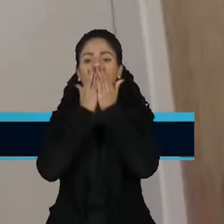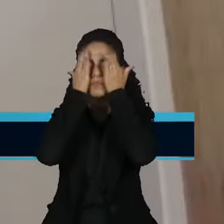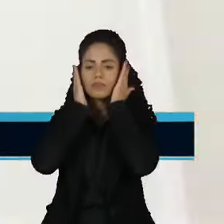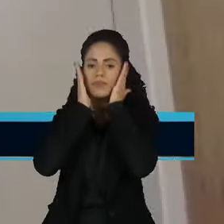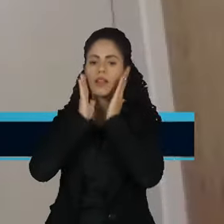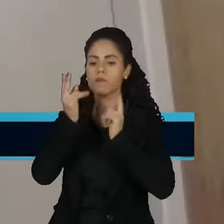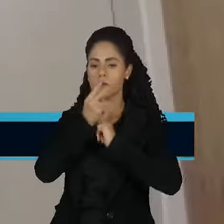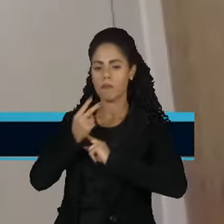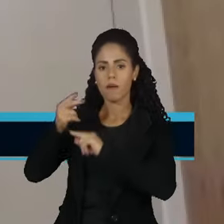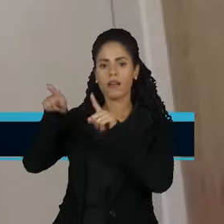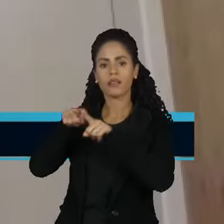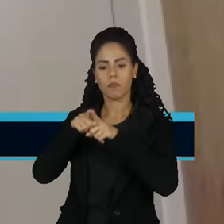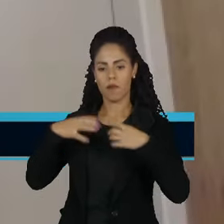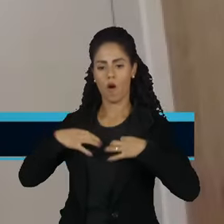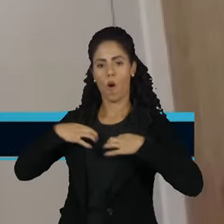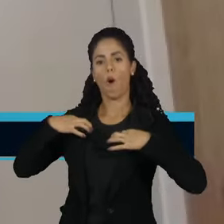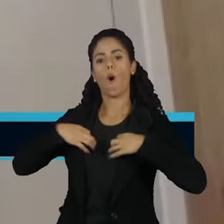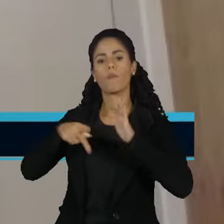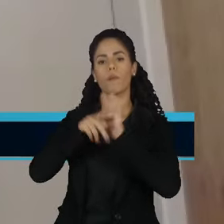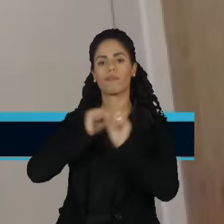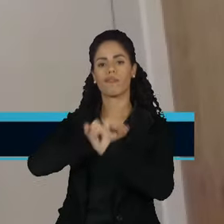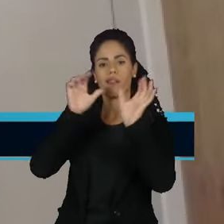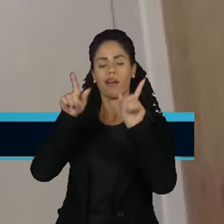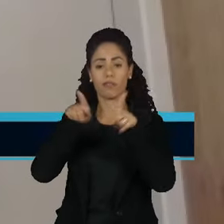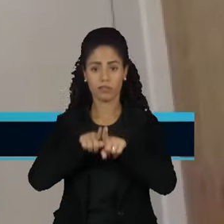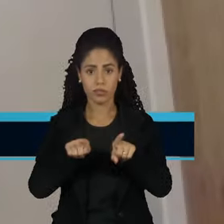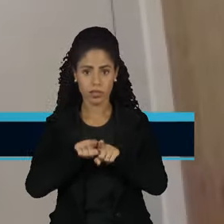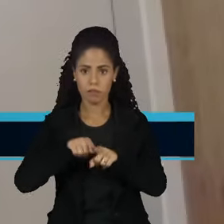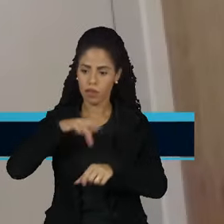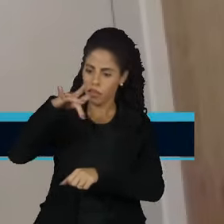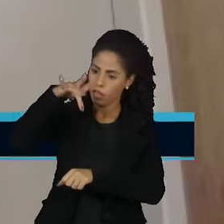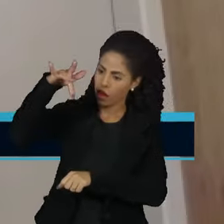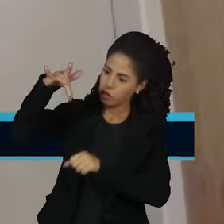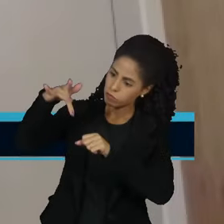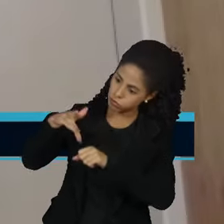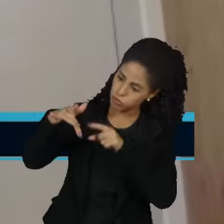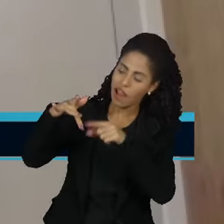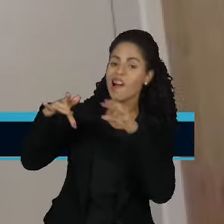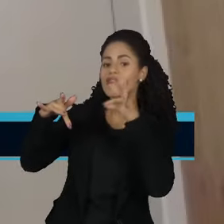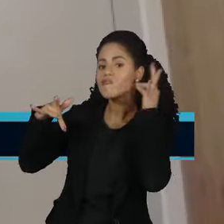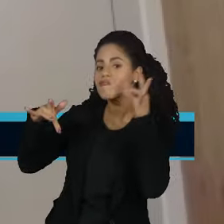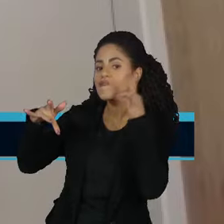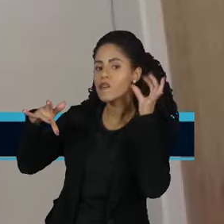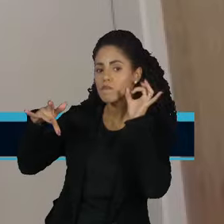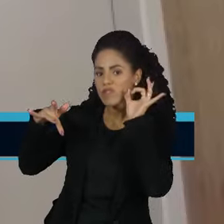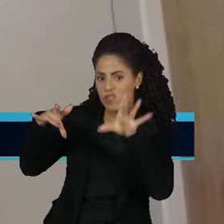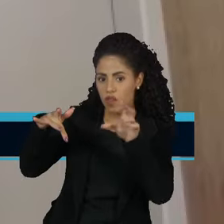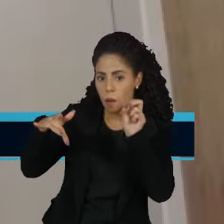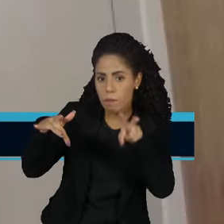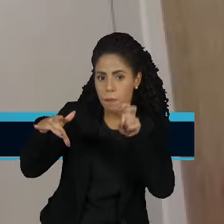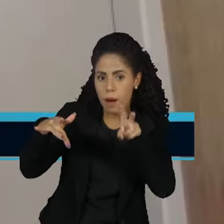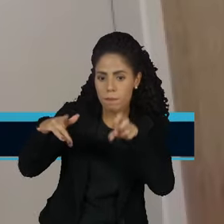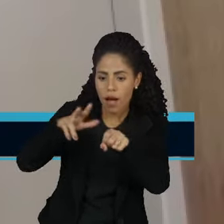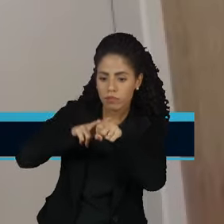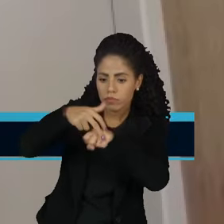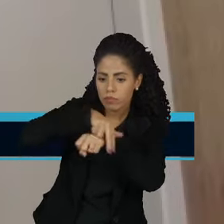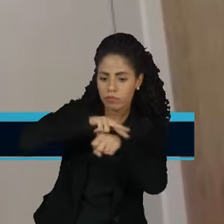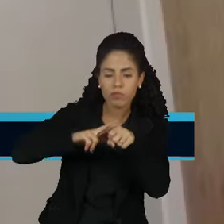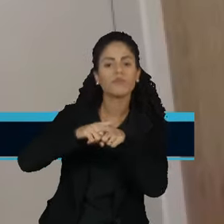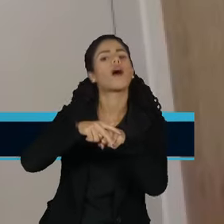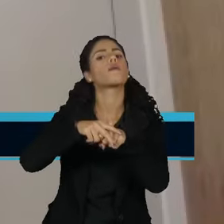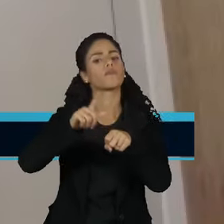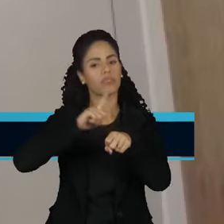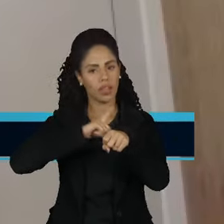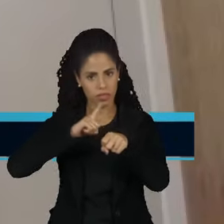proteção individual. E nós temos que lembrar que a fêmea do mosquito não transmite só o vírus da dengue. Ela tem a capacidade de transmitir o vírus